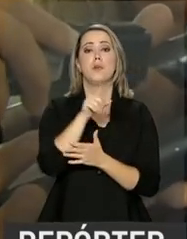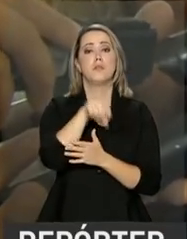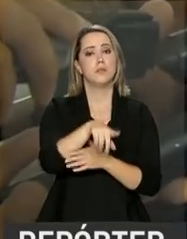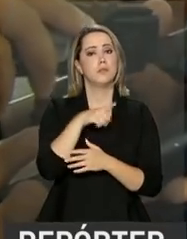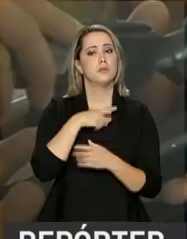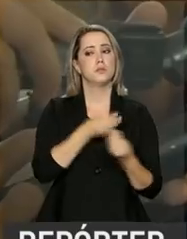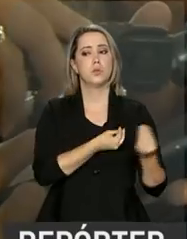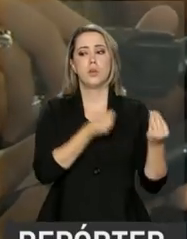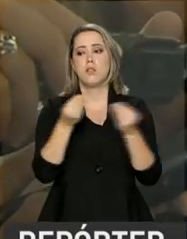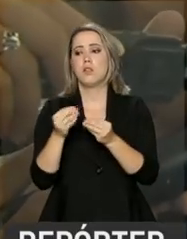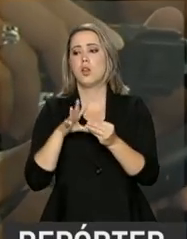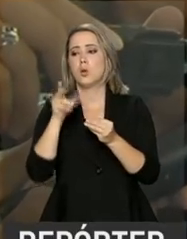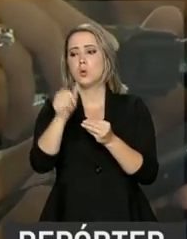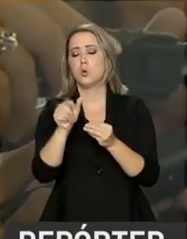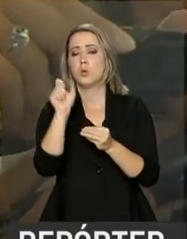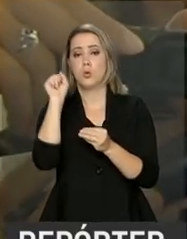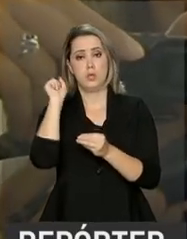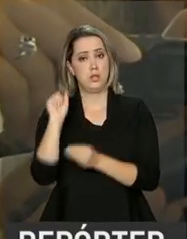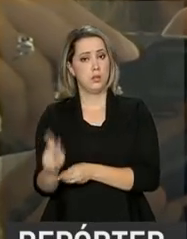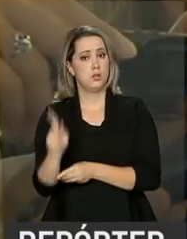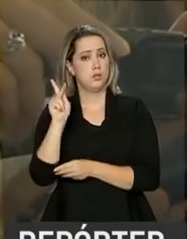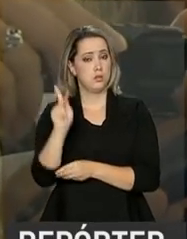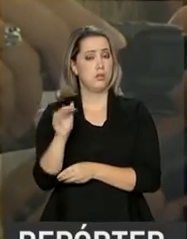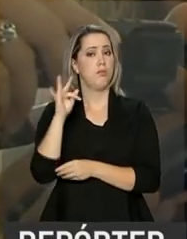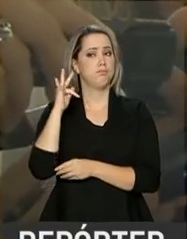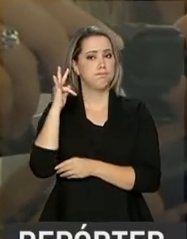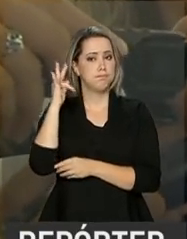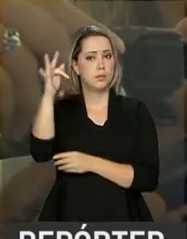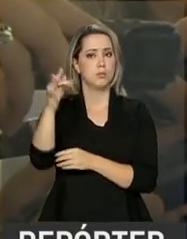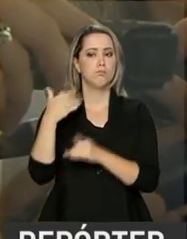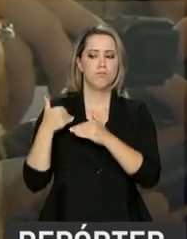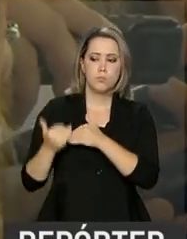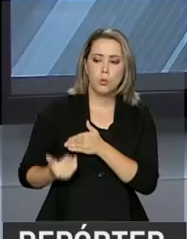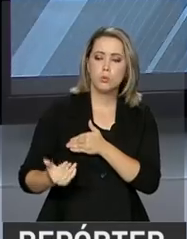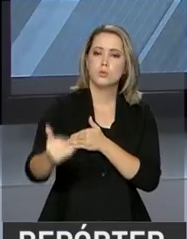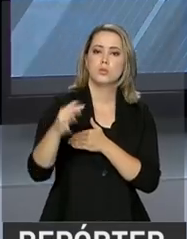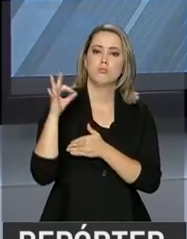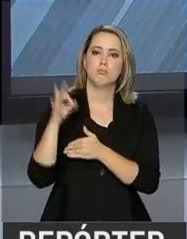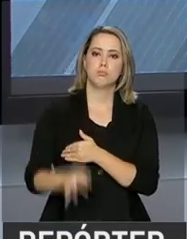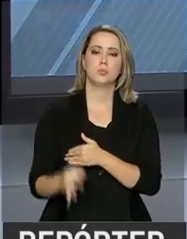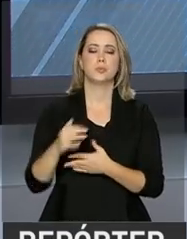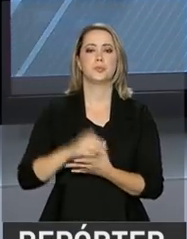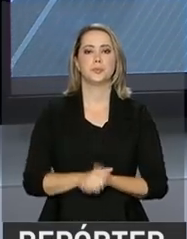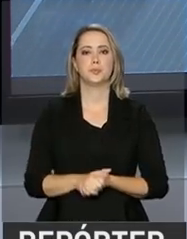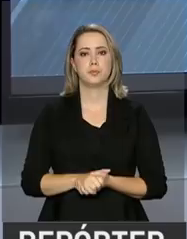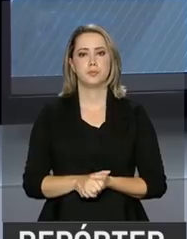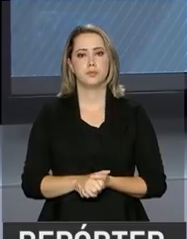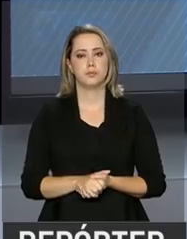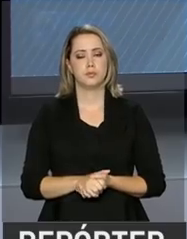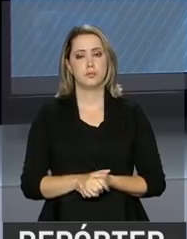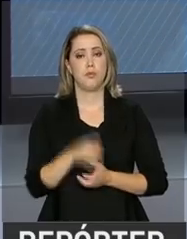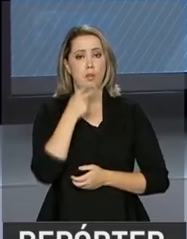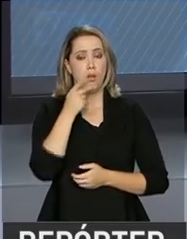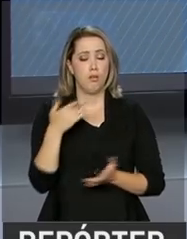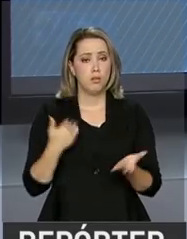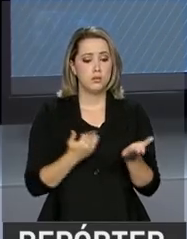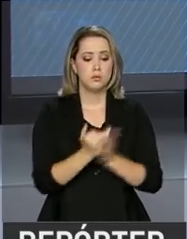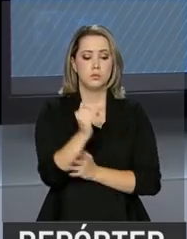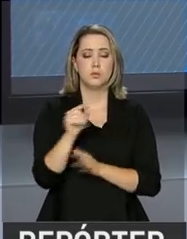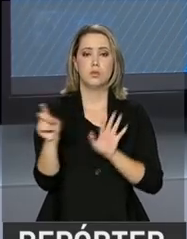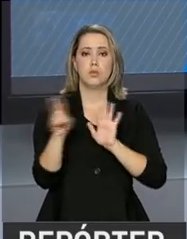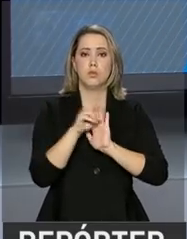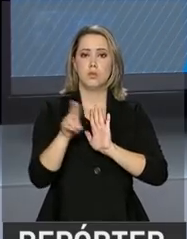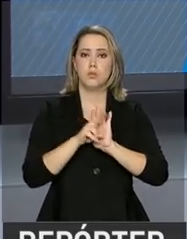garanta a todos que a previdência social do brasil continuará solvente ainda sobre as reformas o governo